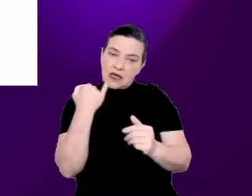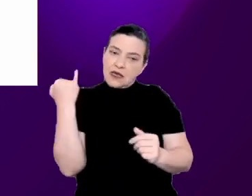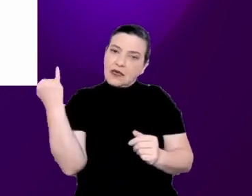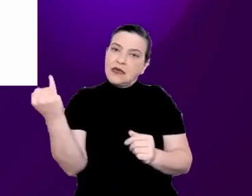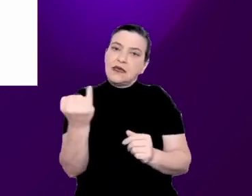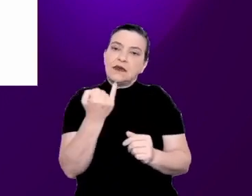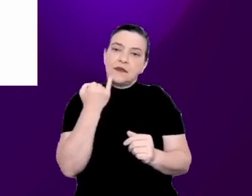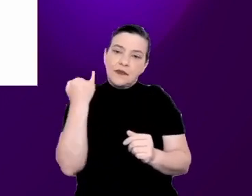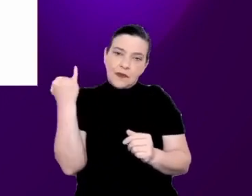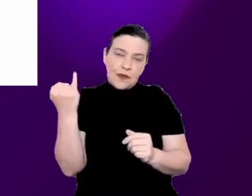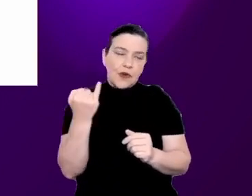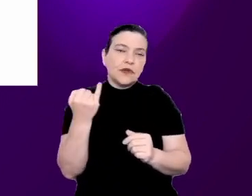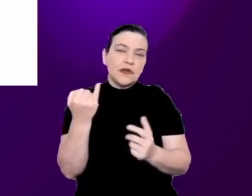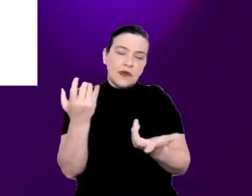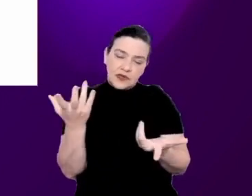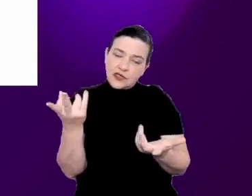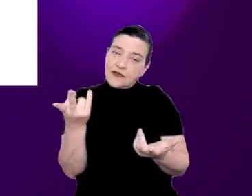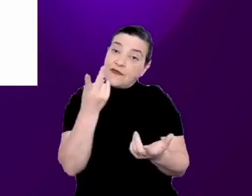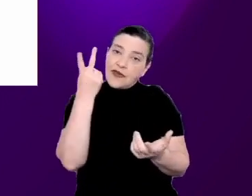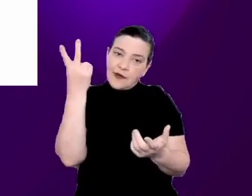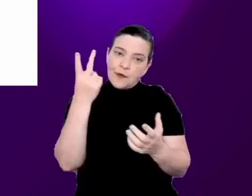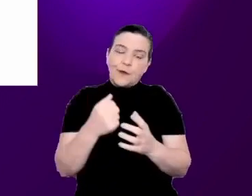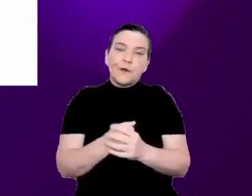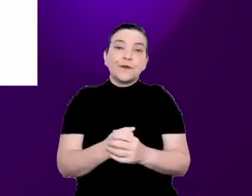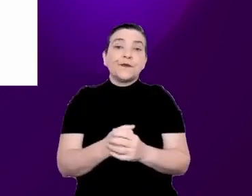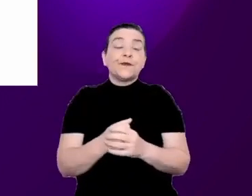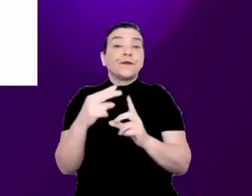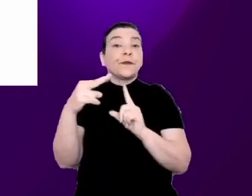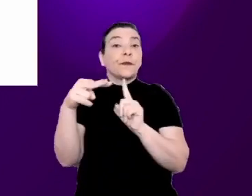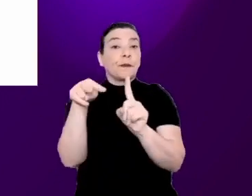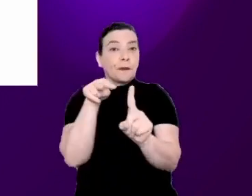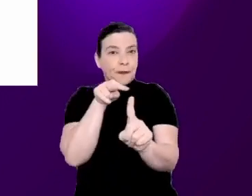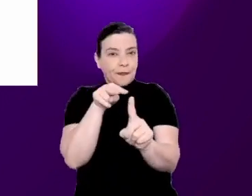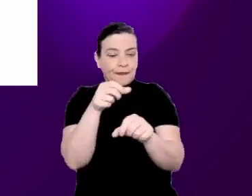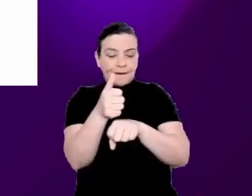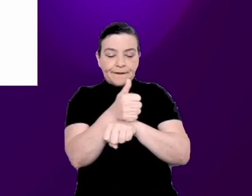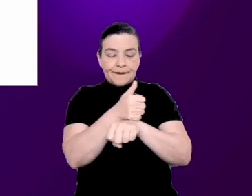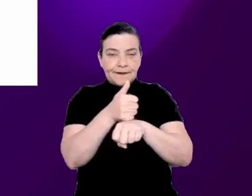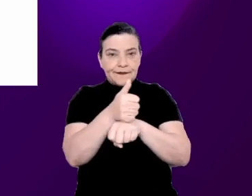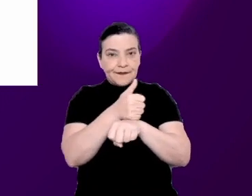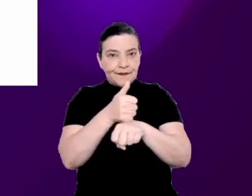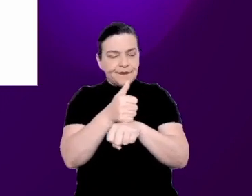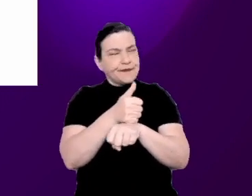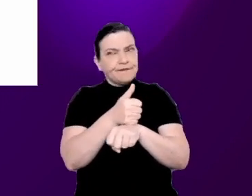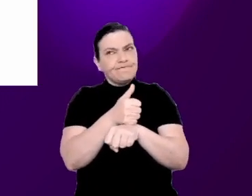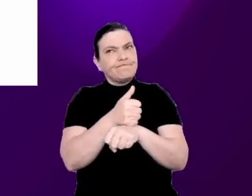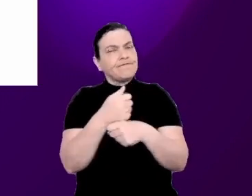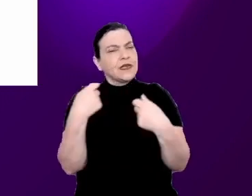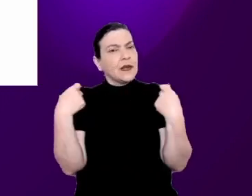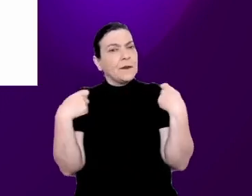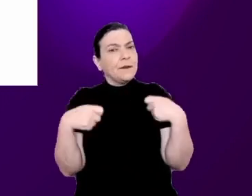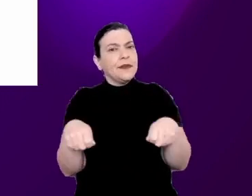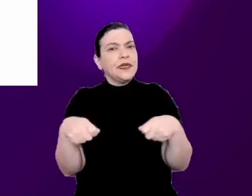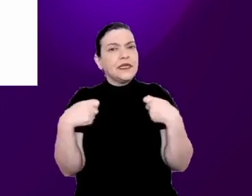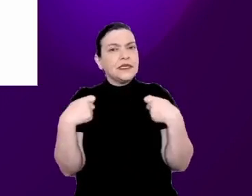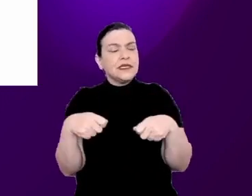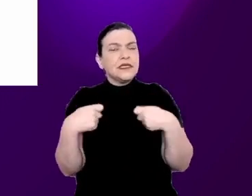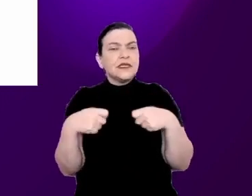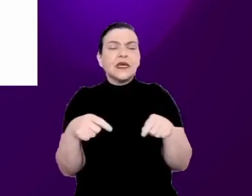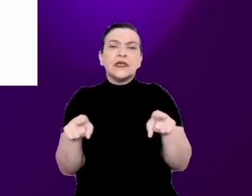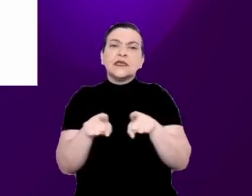como valor, né? Do ponto de vista do profissional, é o que a gente precisa e